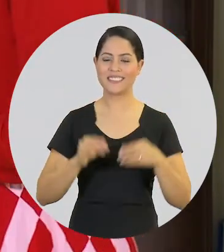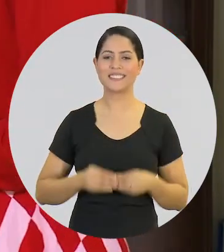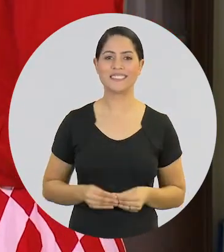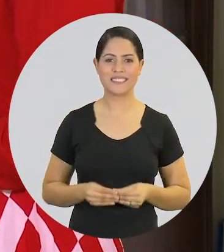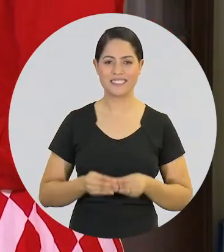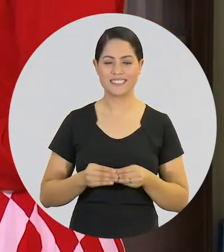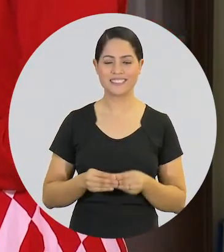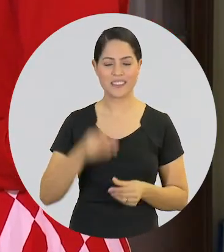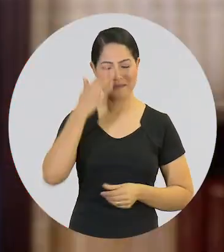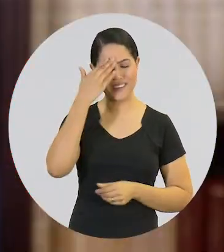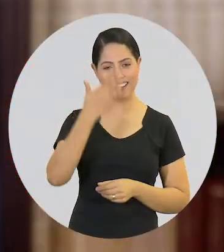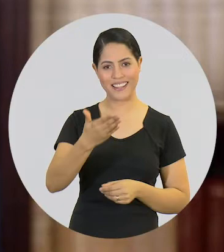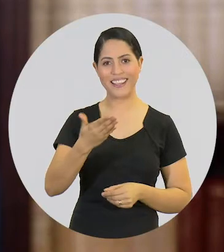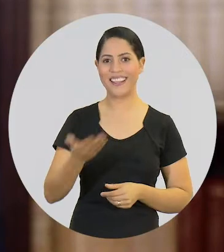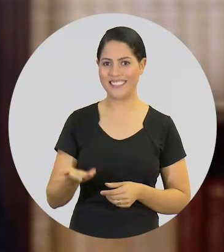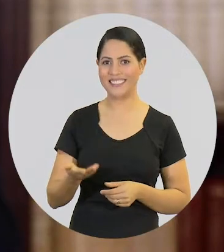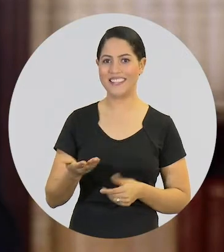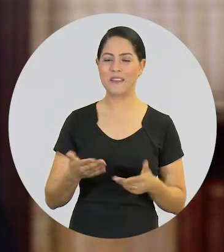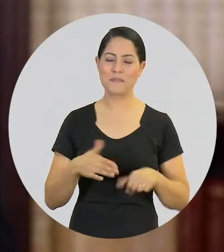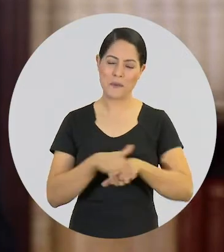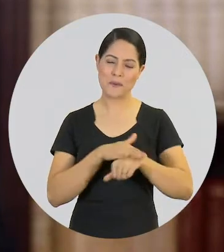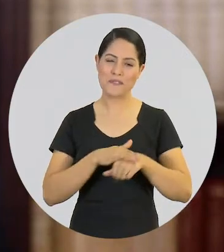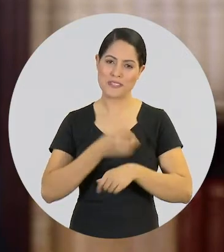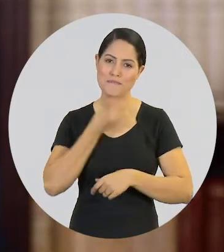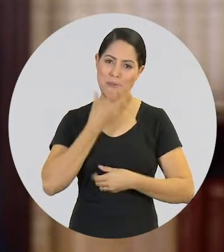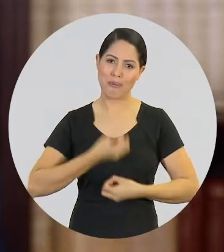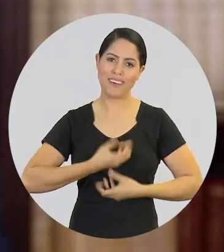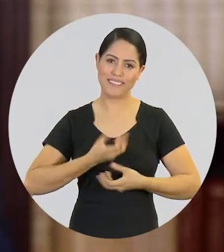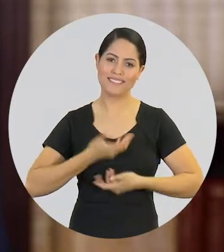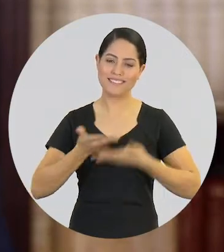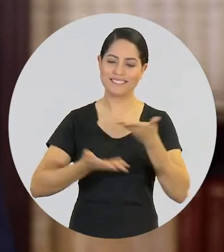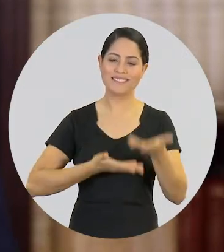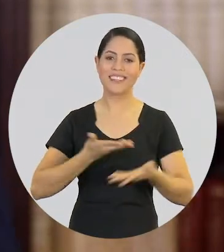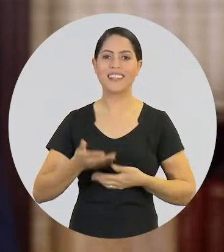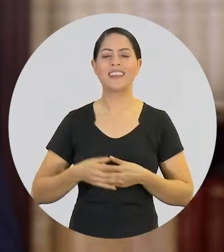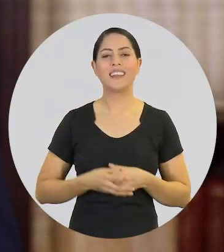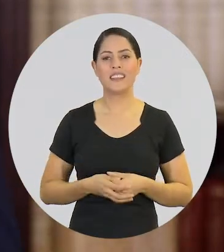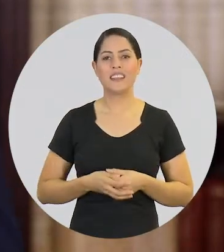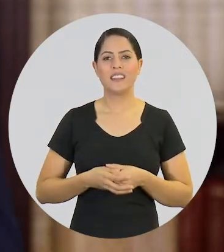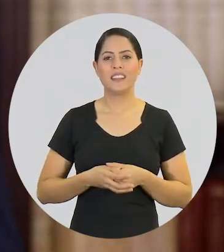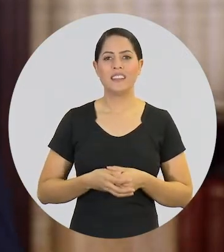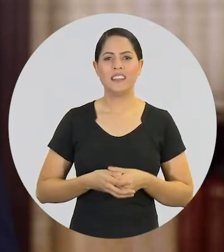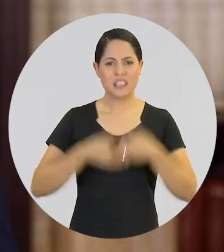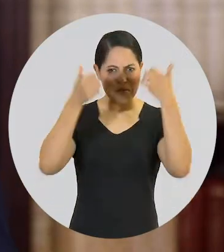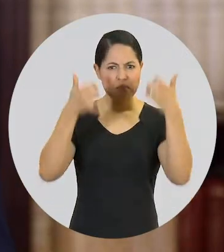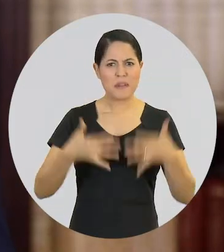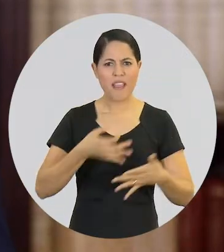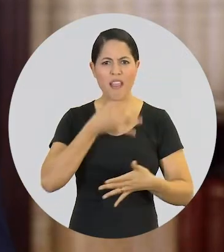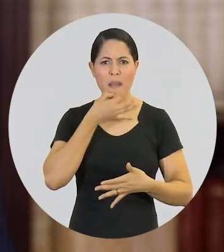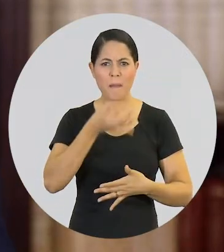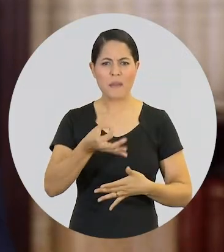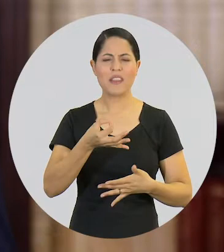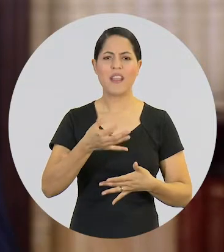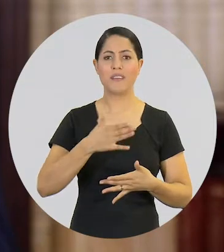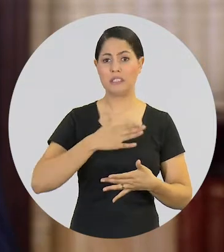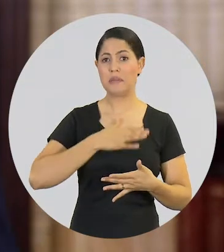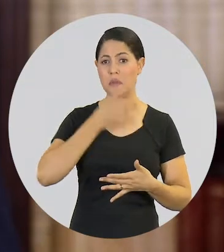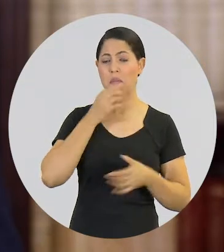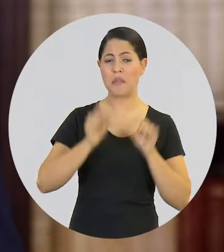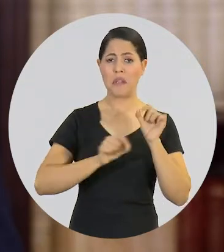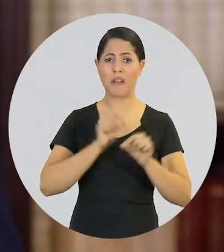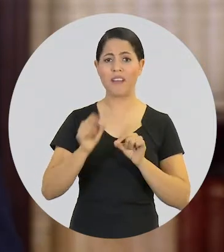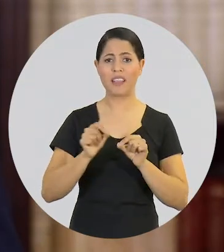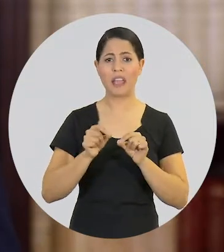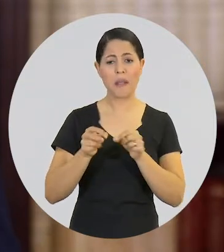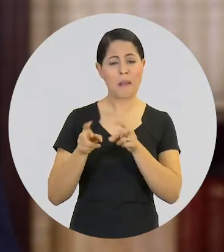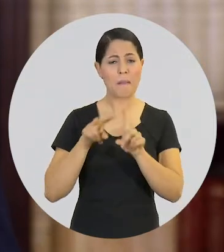marcando a democracia. Eu que agradeço, foi uma conversa muito agradável, em que expressei minhas opiniões